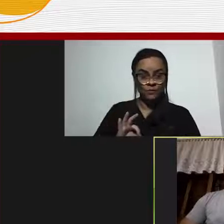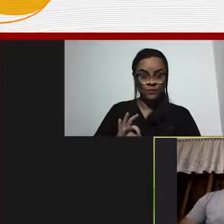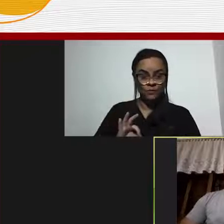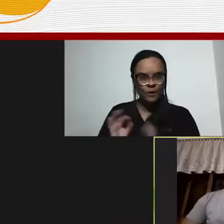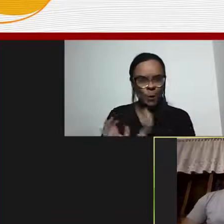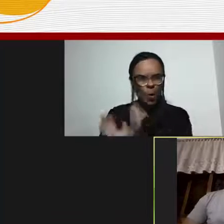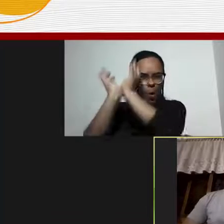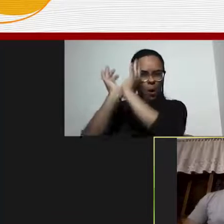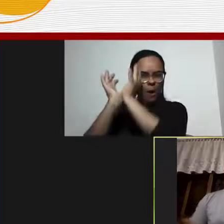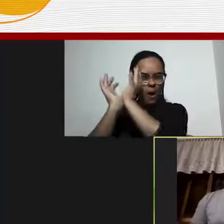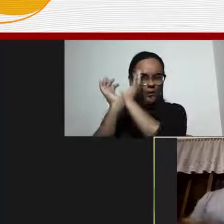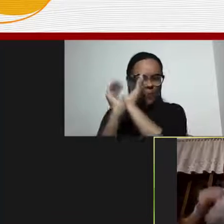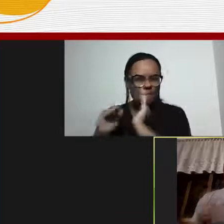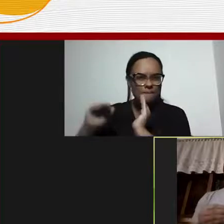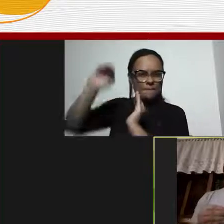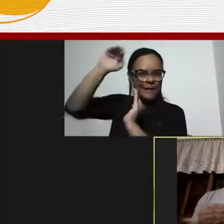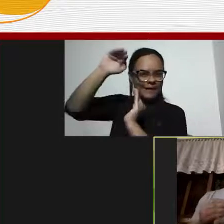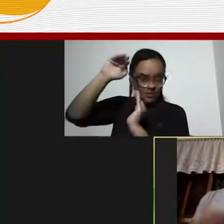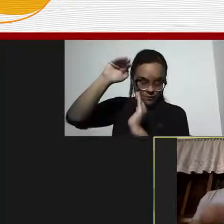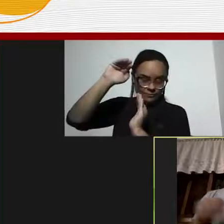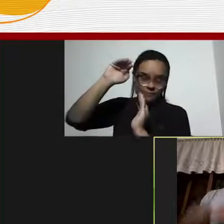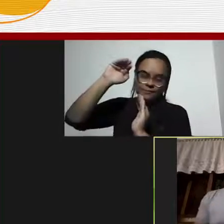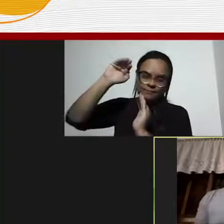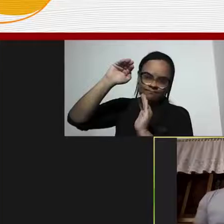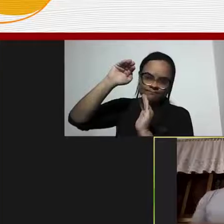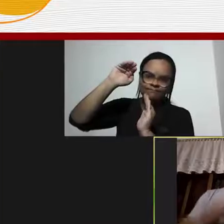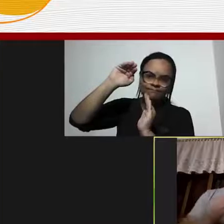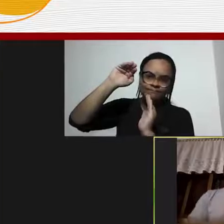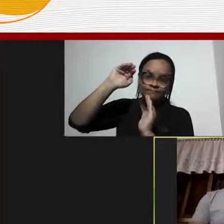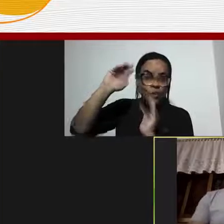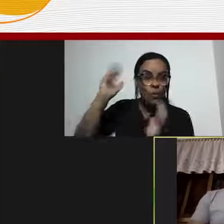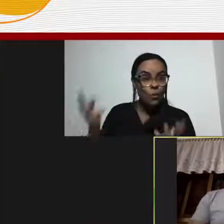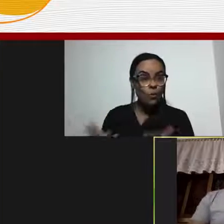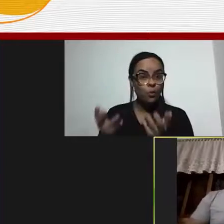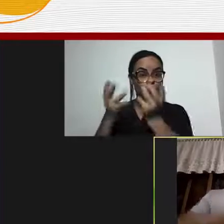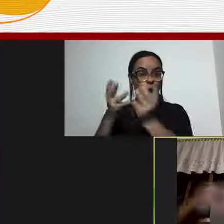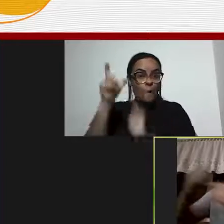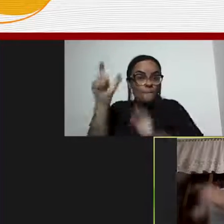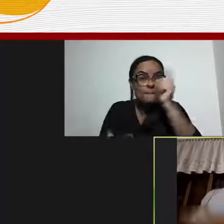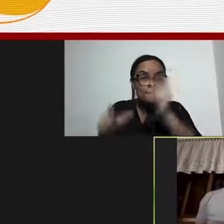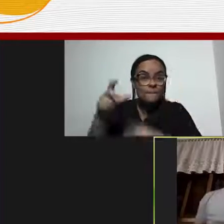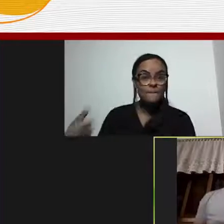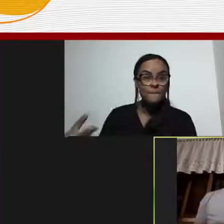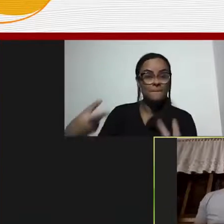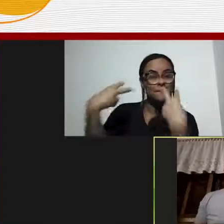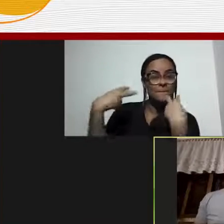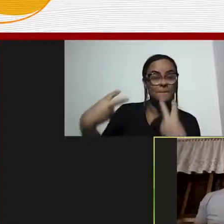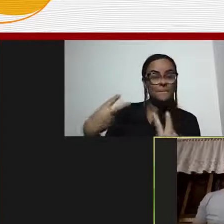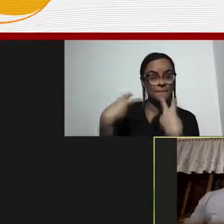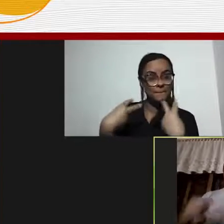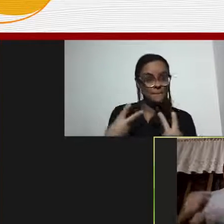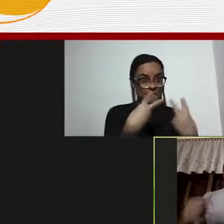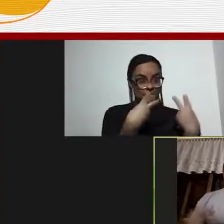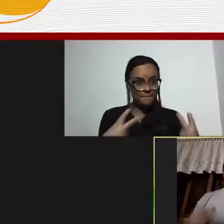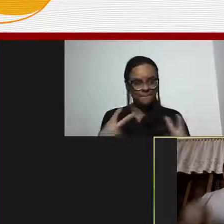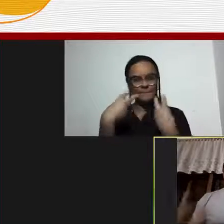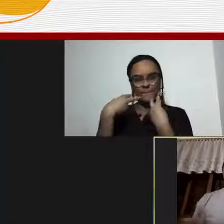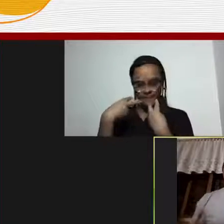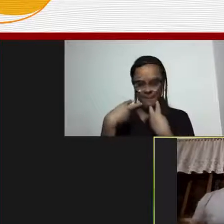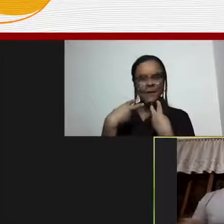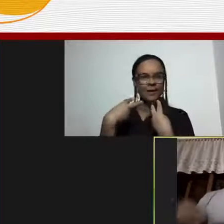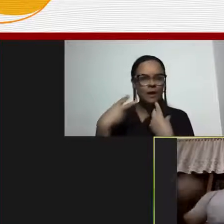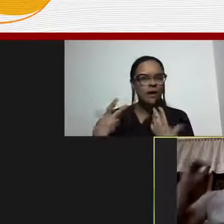no lugar mais alto do pódio, isso vai dar incentivo e motivação para outras pessoas